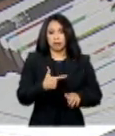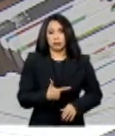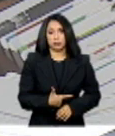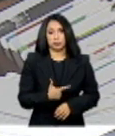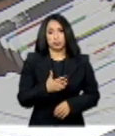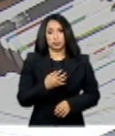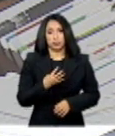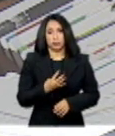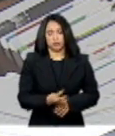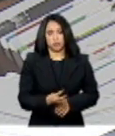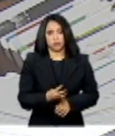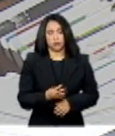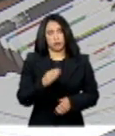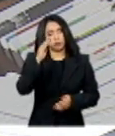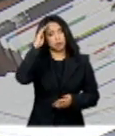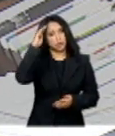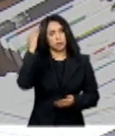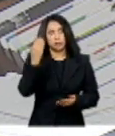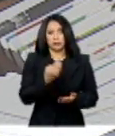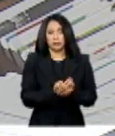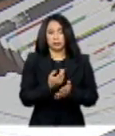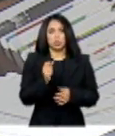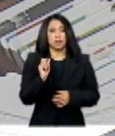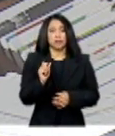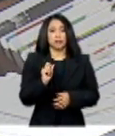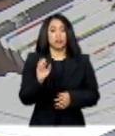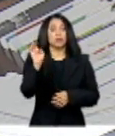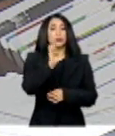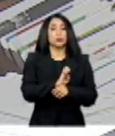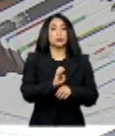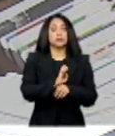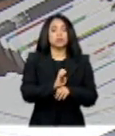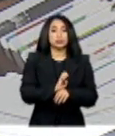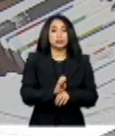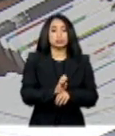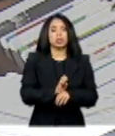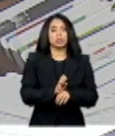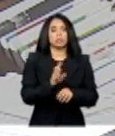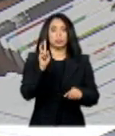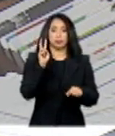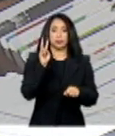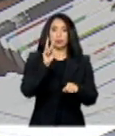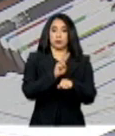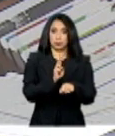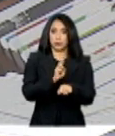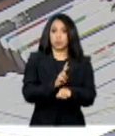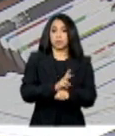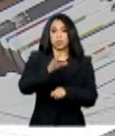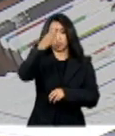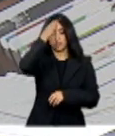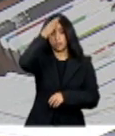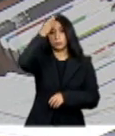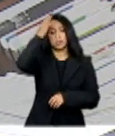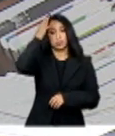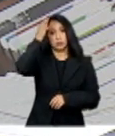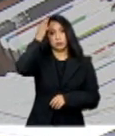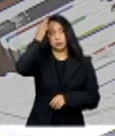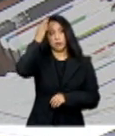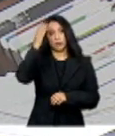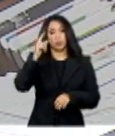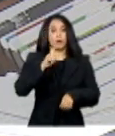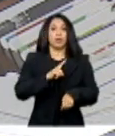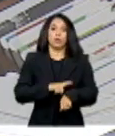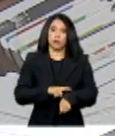em tese que o estado na defesa legítima defesa do consumidor pudesse estabelecer um prazo